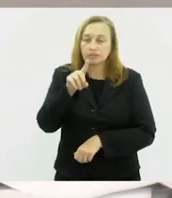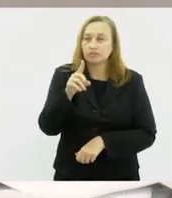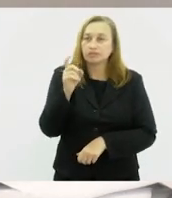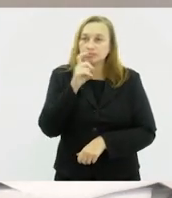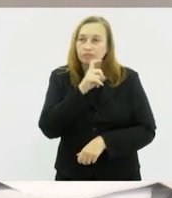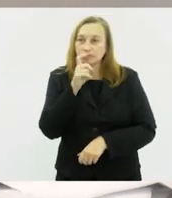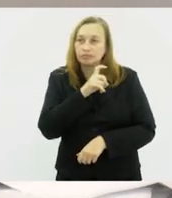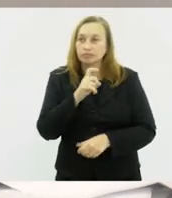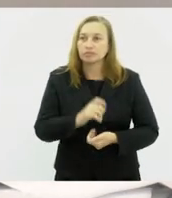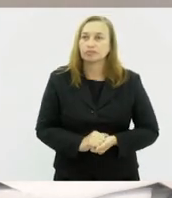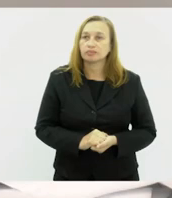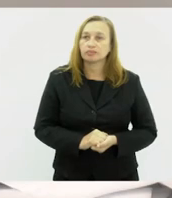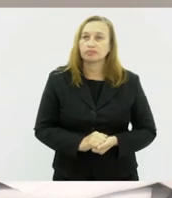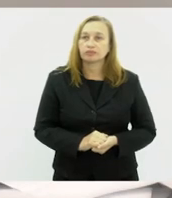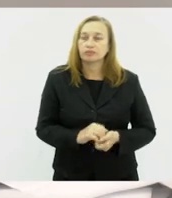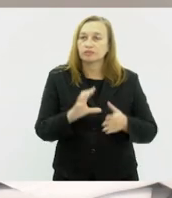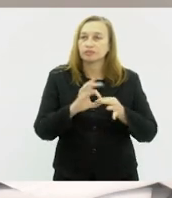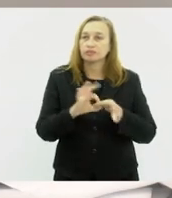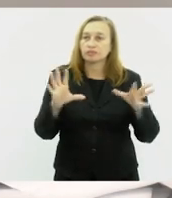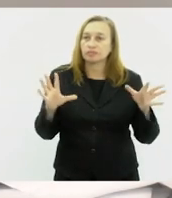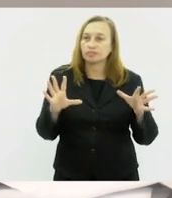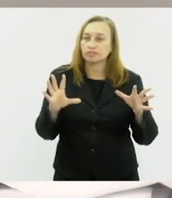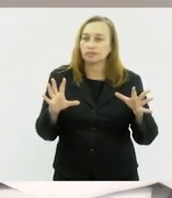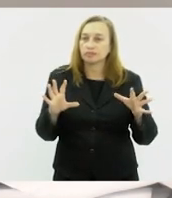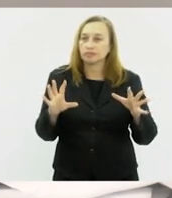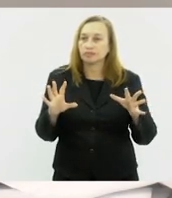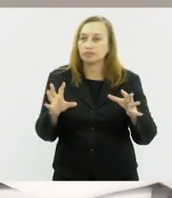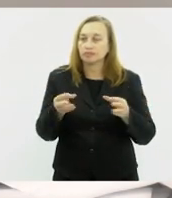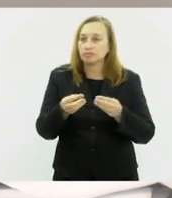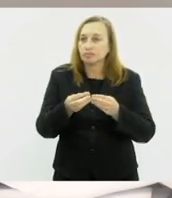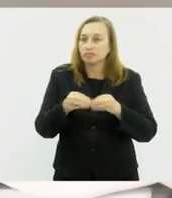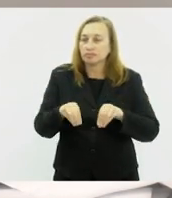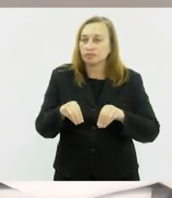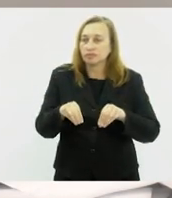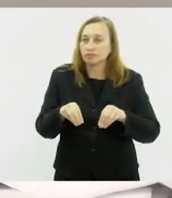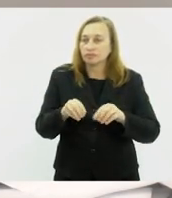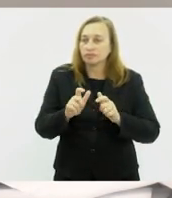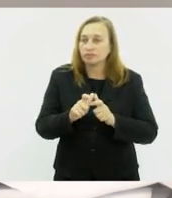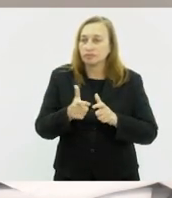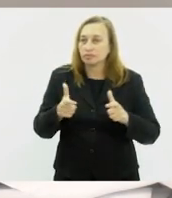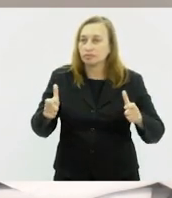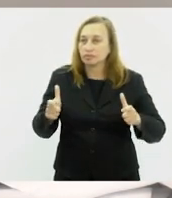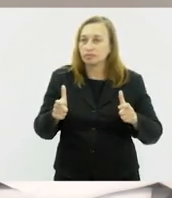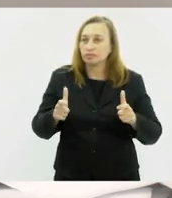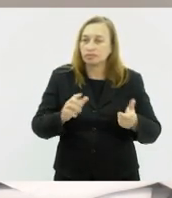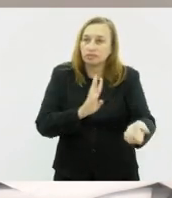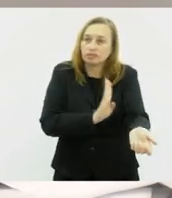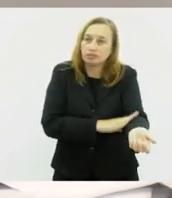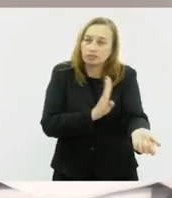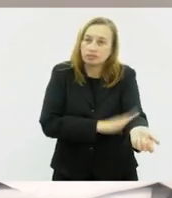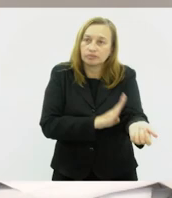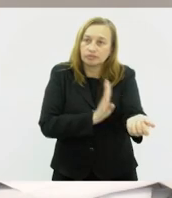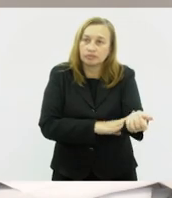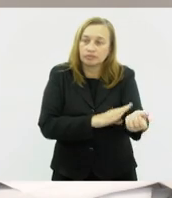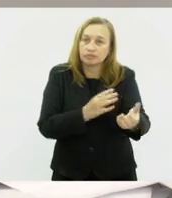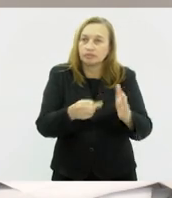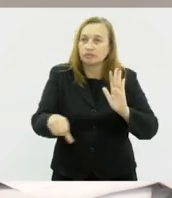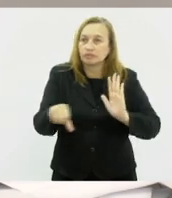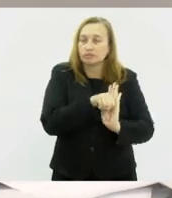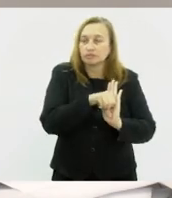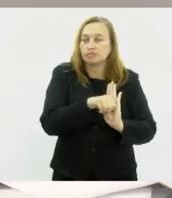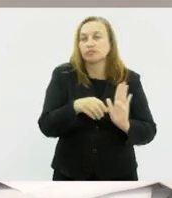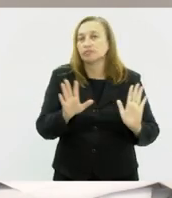que a legalização vai ter uma explosão de consumo uma explosão de criminalidade uma explosão de